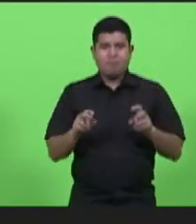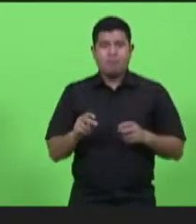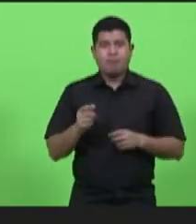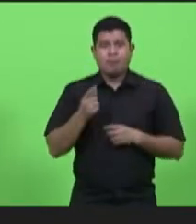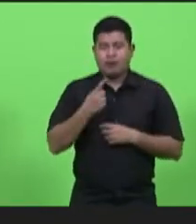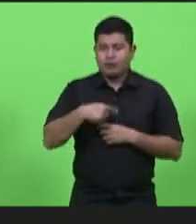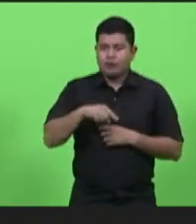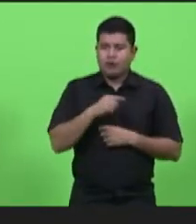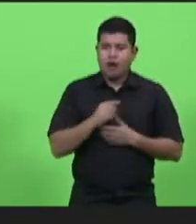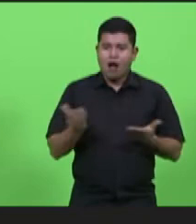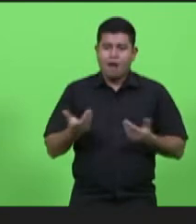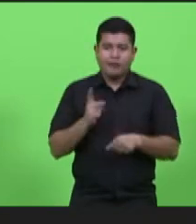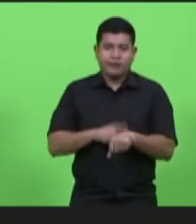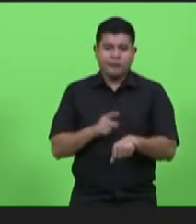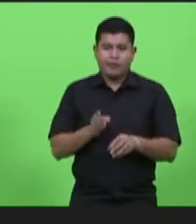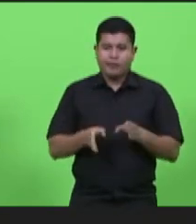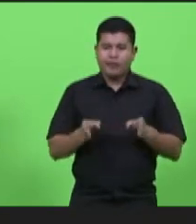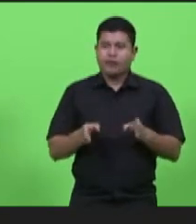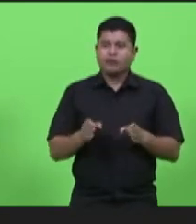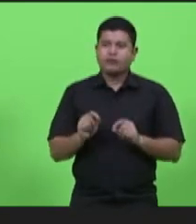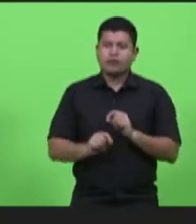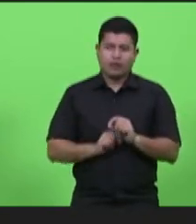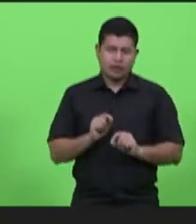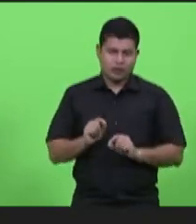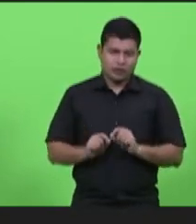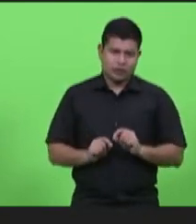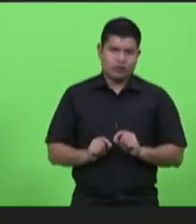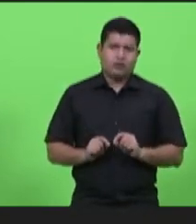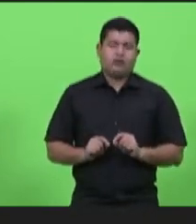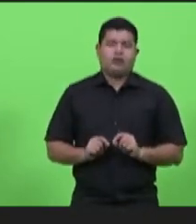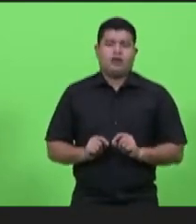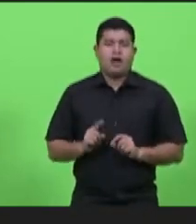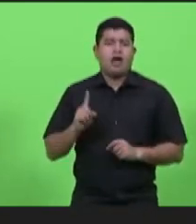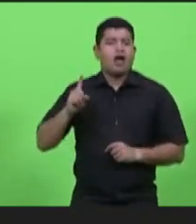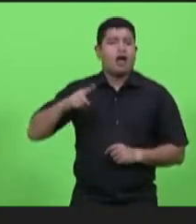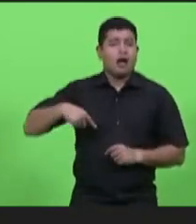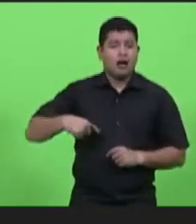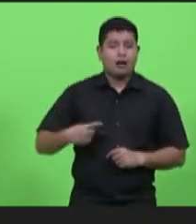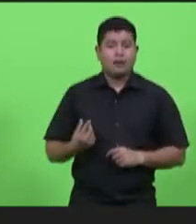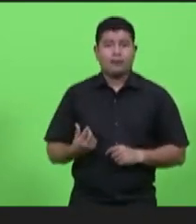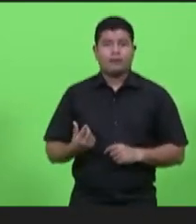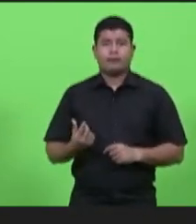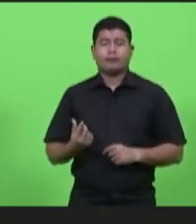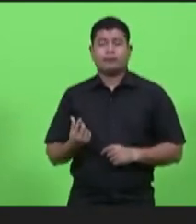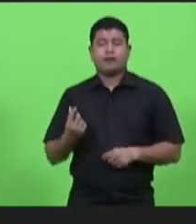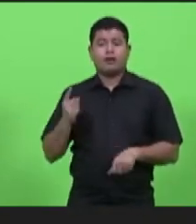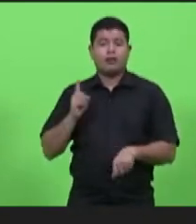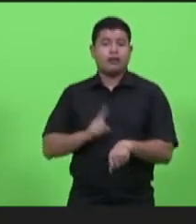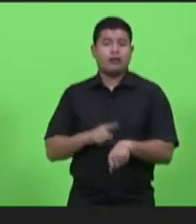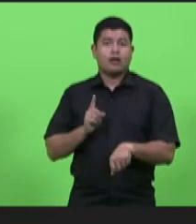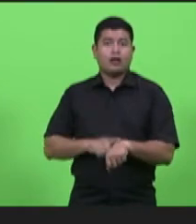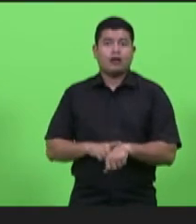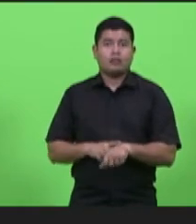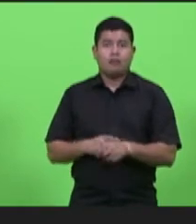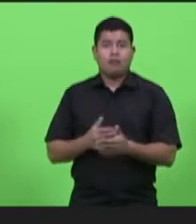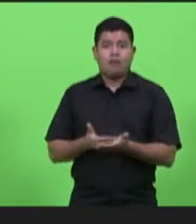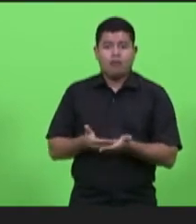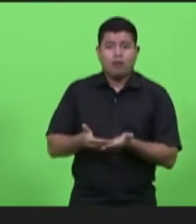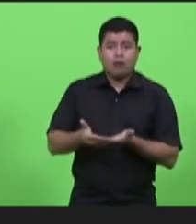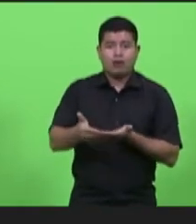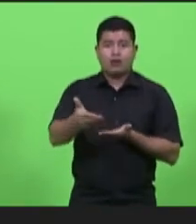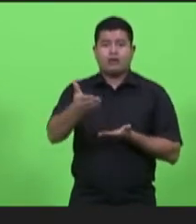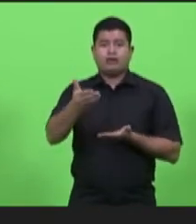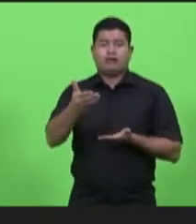chegamos nesse momento é justamente ao tempo em que nós começamos a